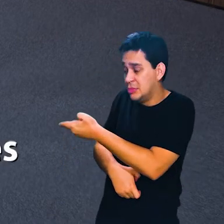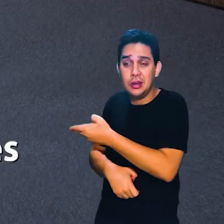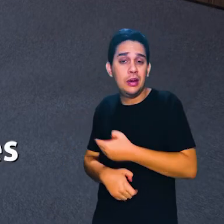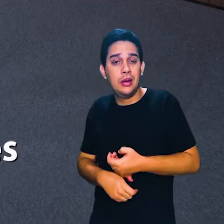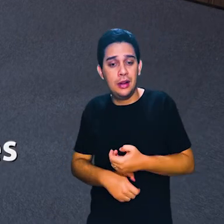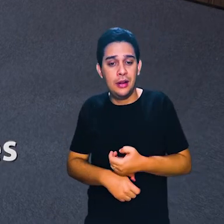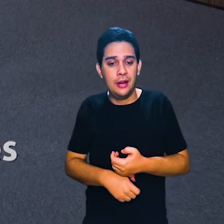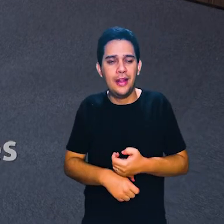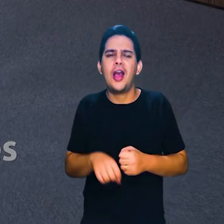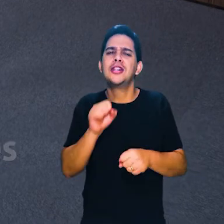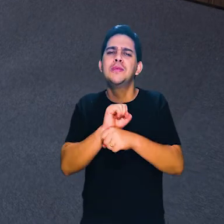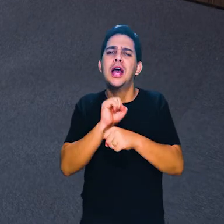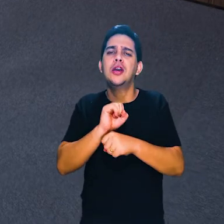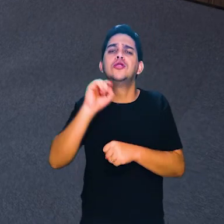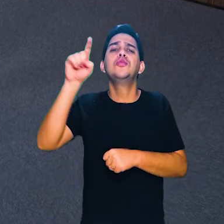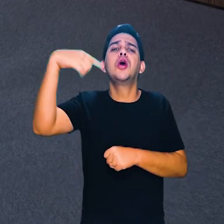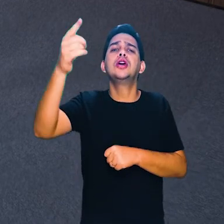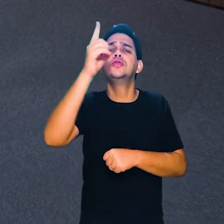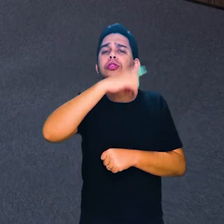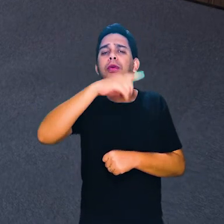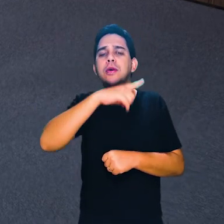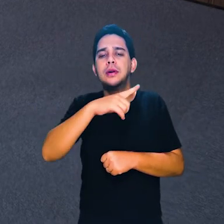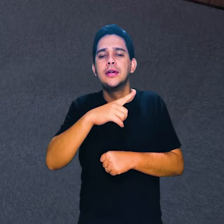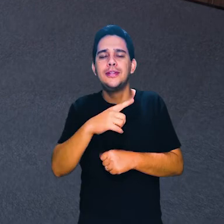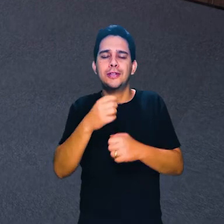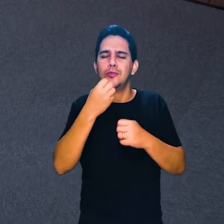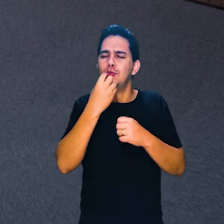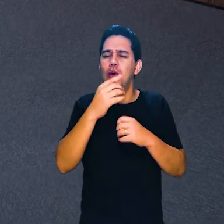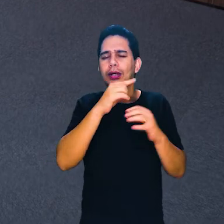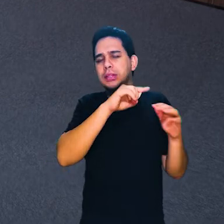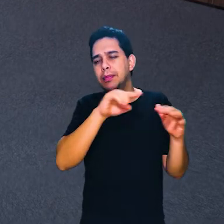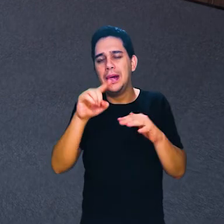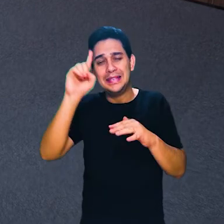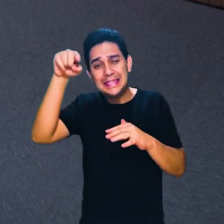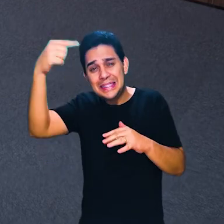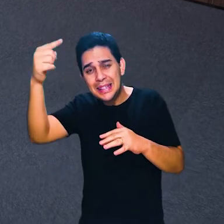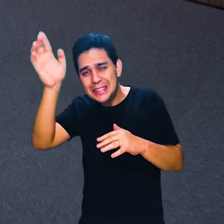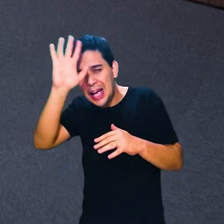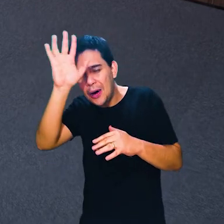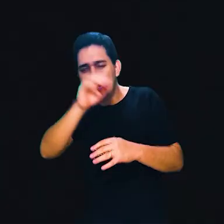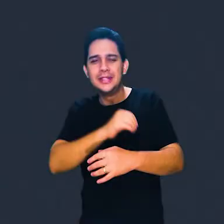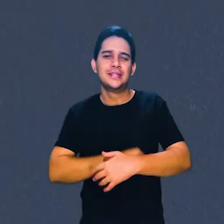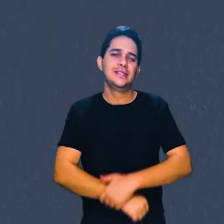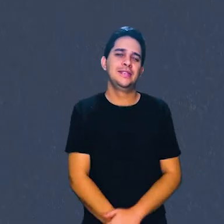e iTunes. E eu te espero no próximo domingo. Uma ótima semana e até mais!